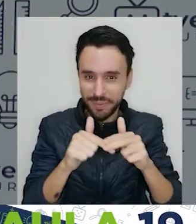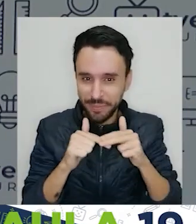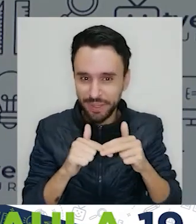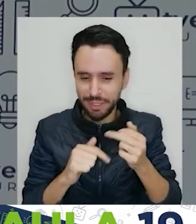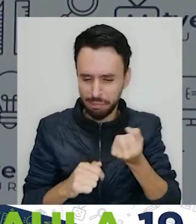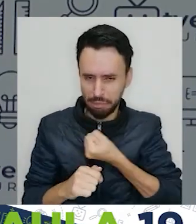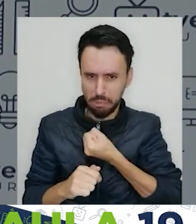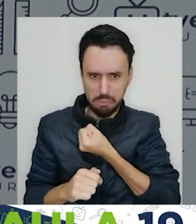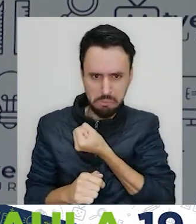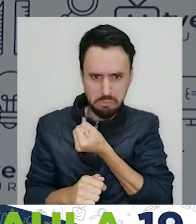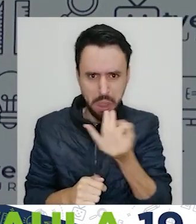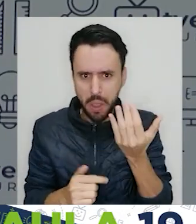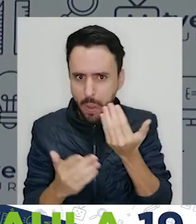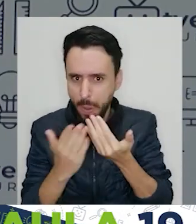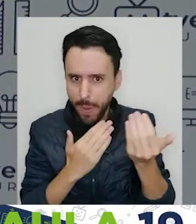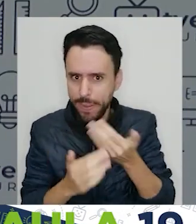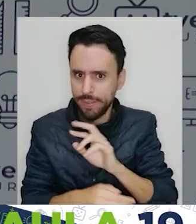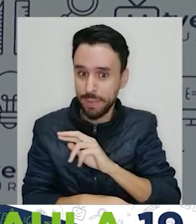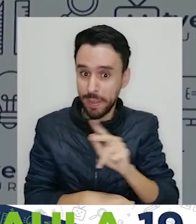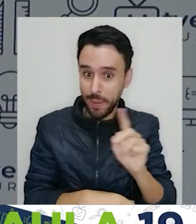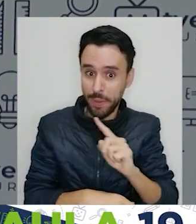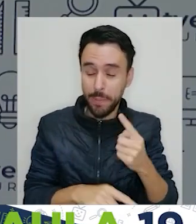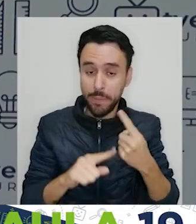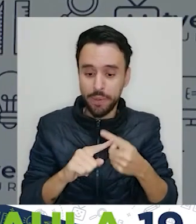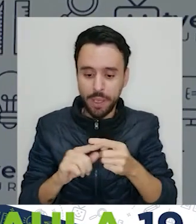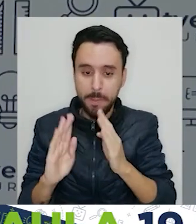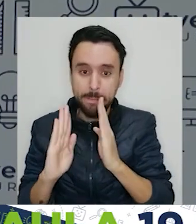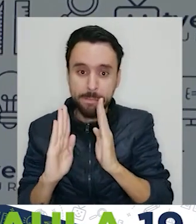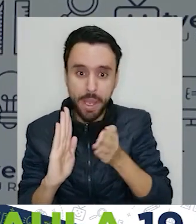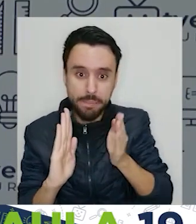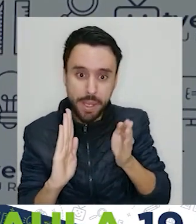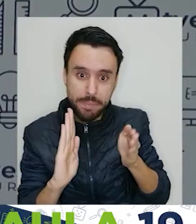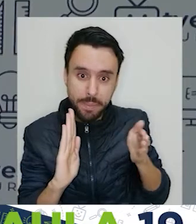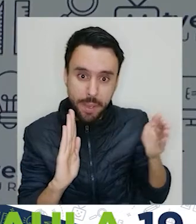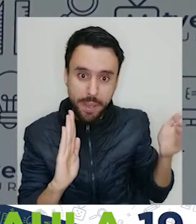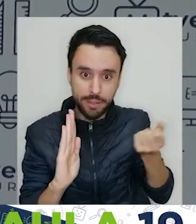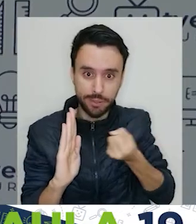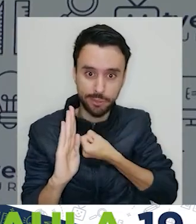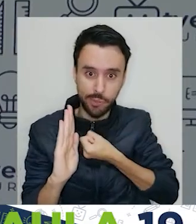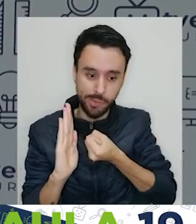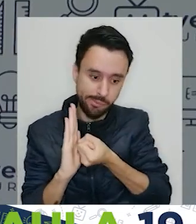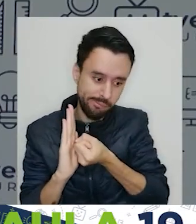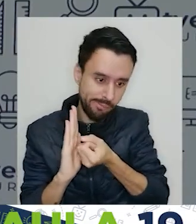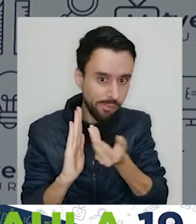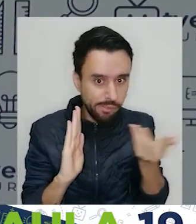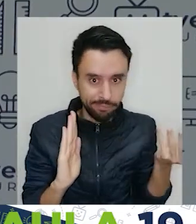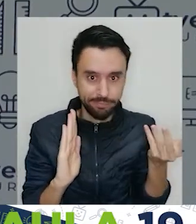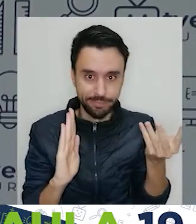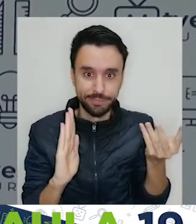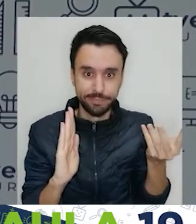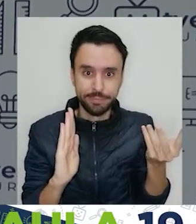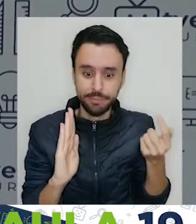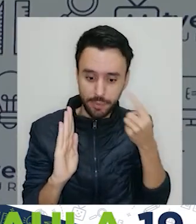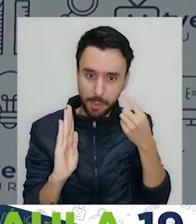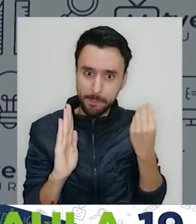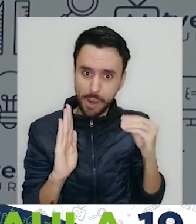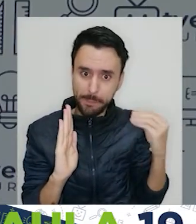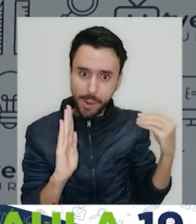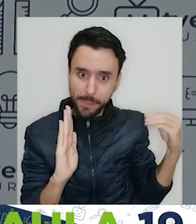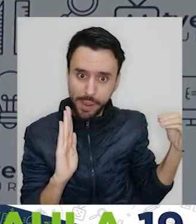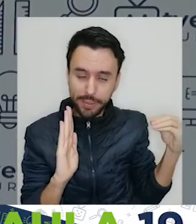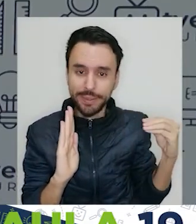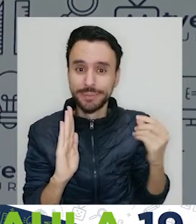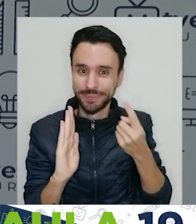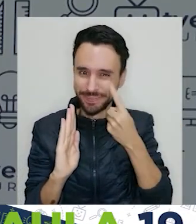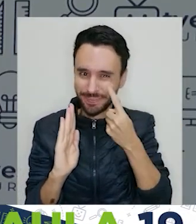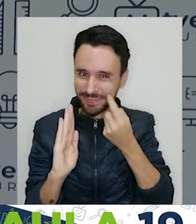qualquer número, porque estamos pensando em sequência numérica. Então vejam na tela de vocês. Vamos colocar os que estão faltando? O